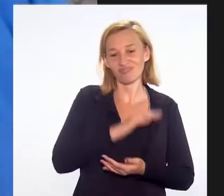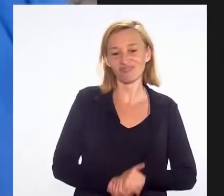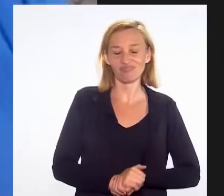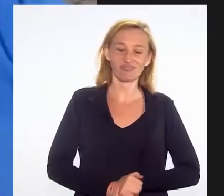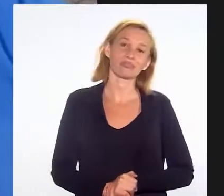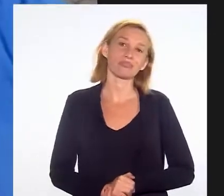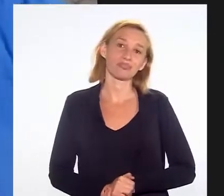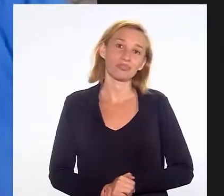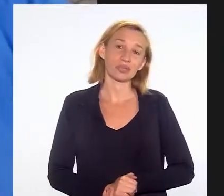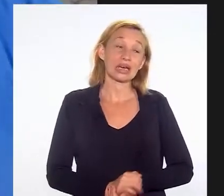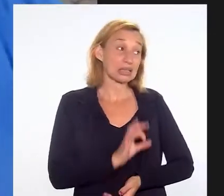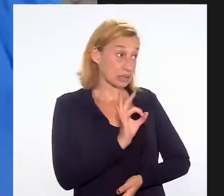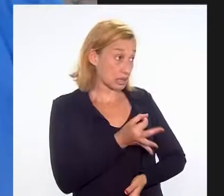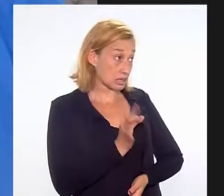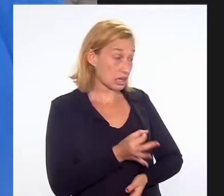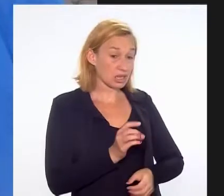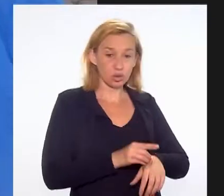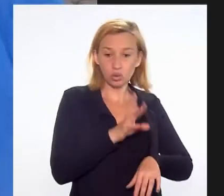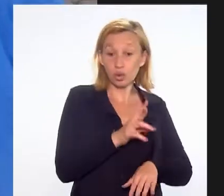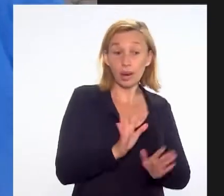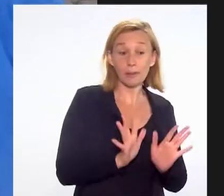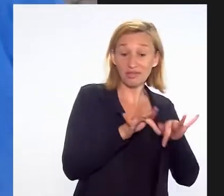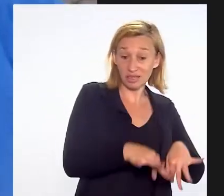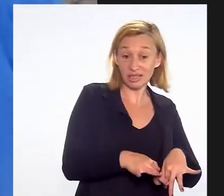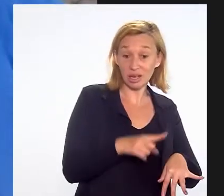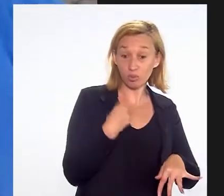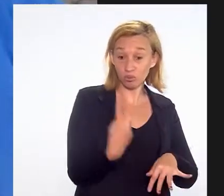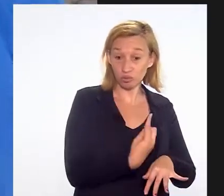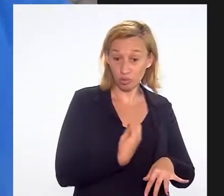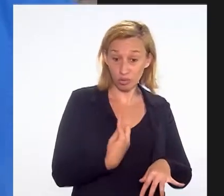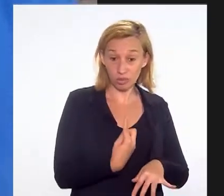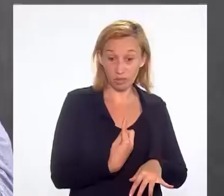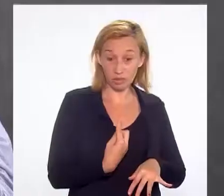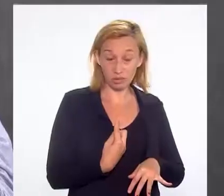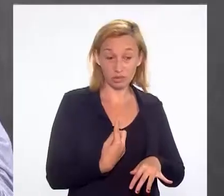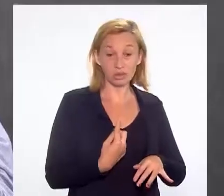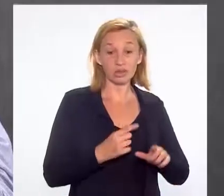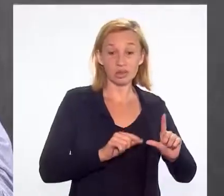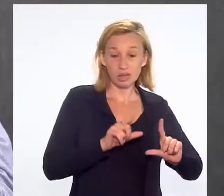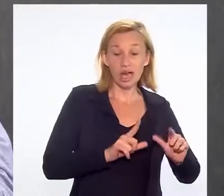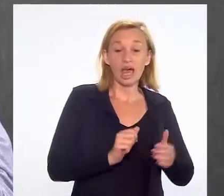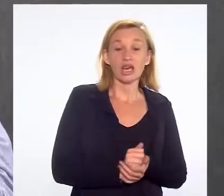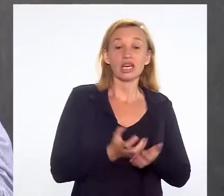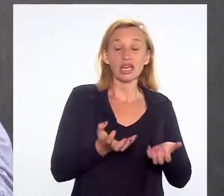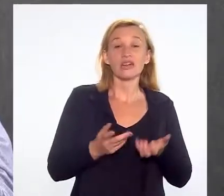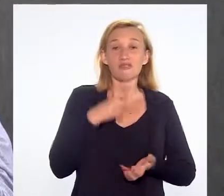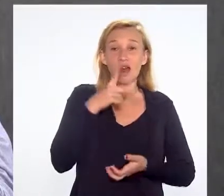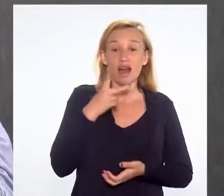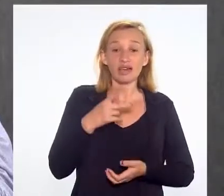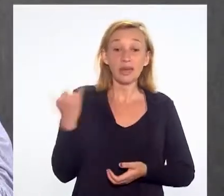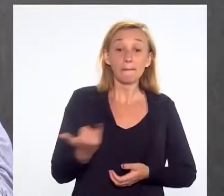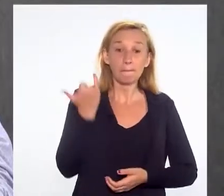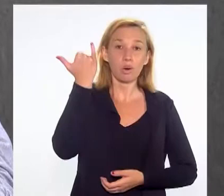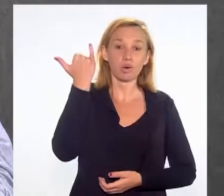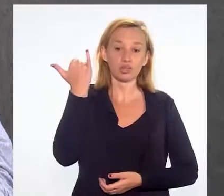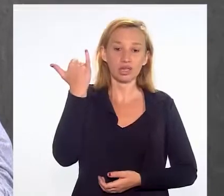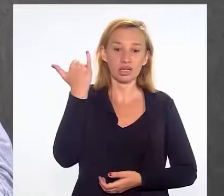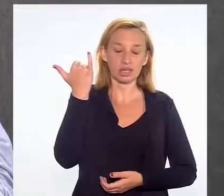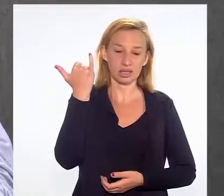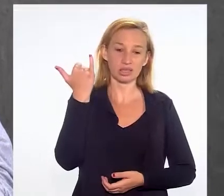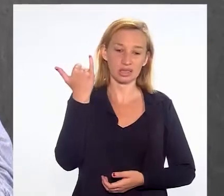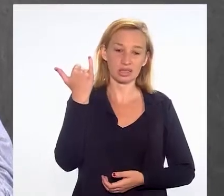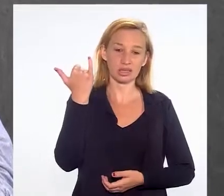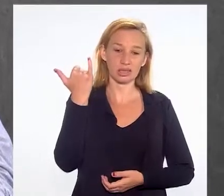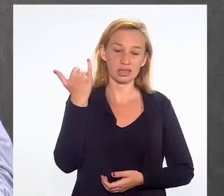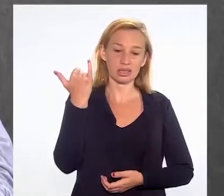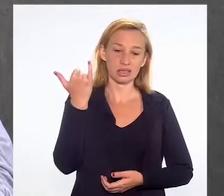isso tudo está afetando a nossa cobertura vacinal, infelizmente. Para finalizar o nosso programa, eu gostaria que você falasse sobre a